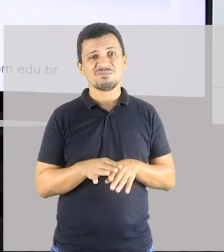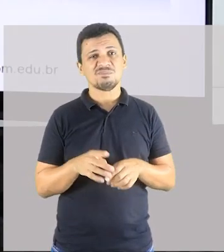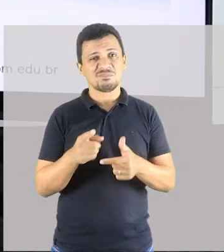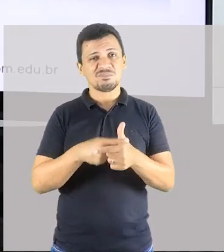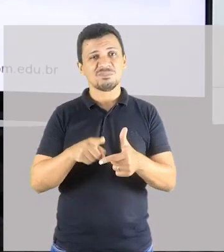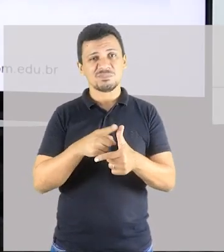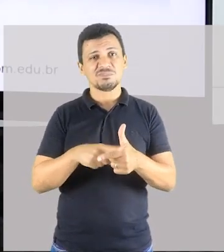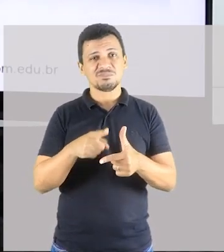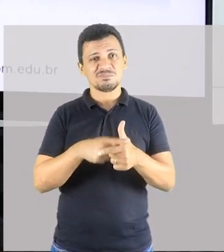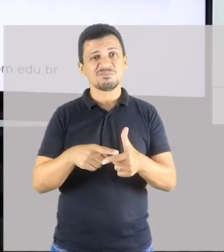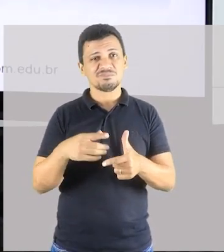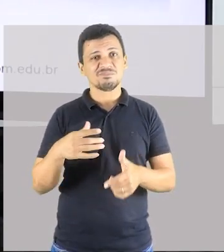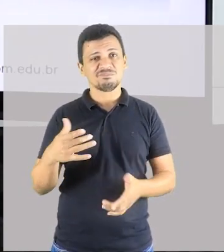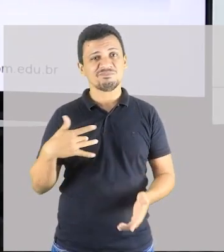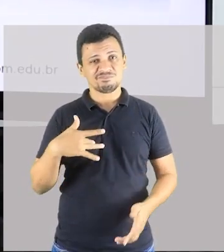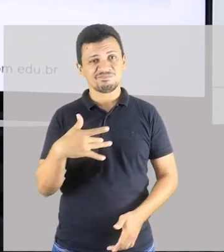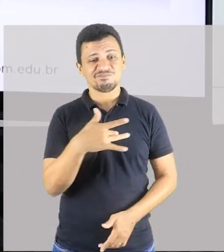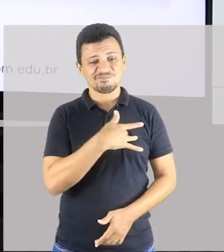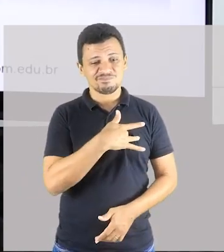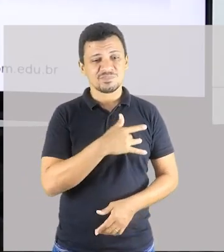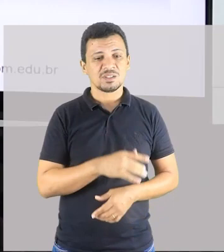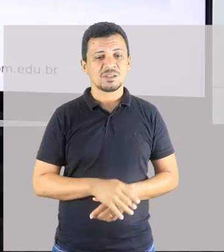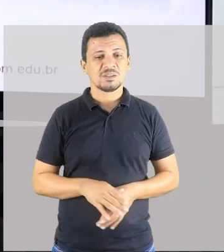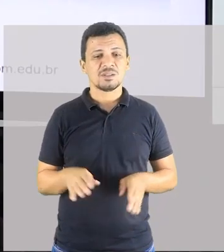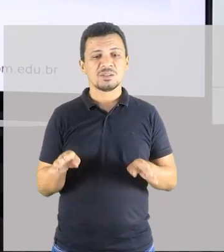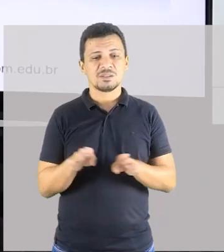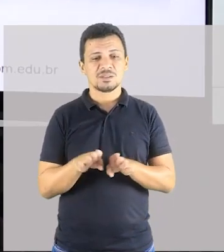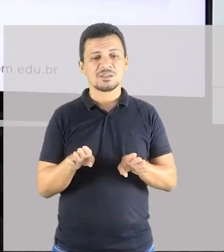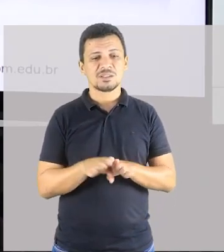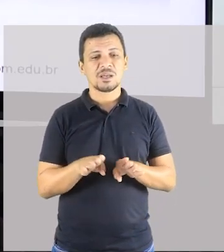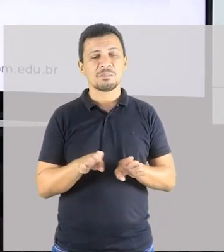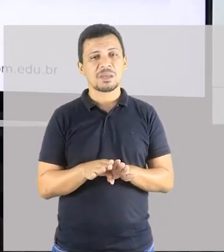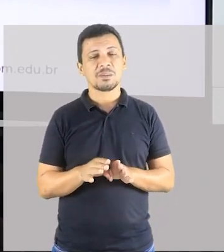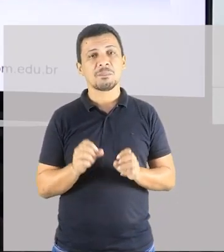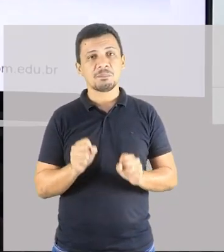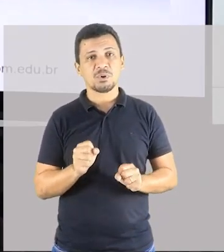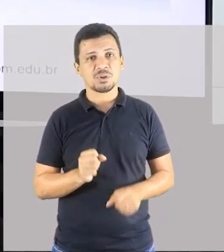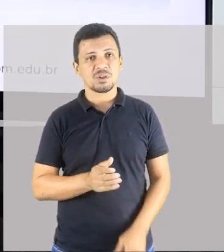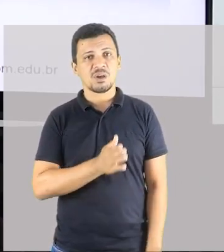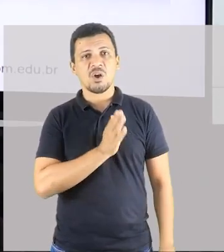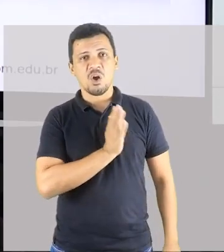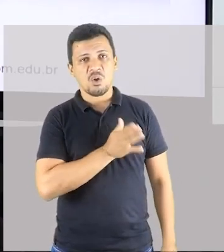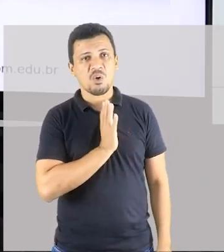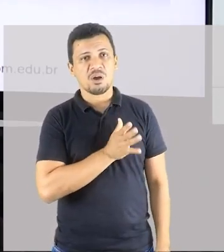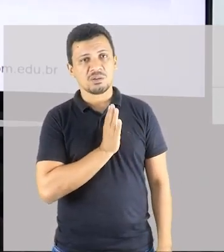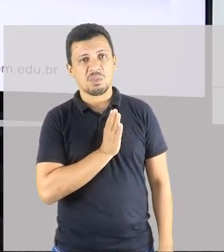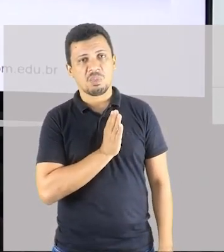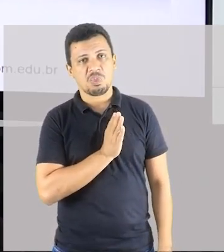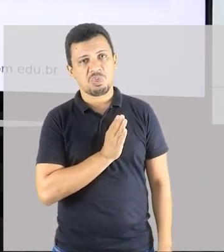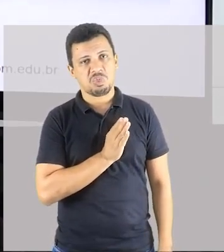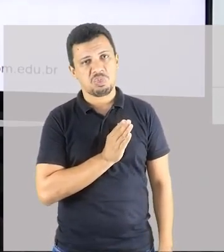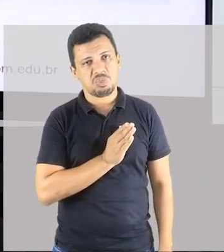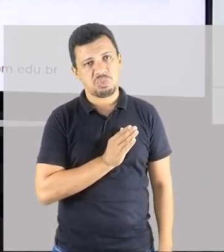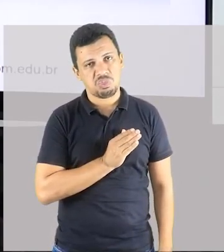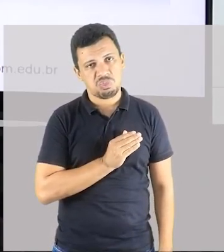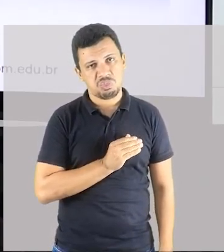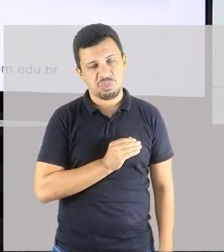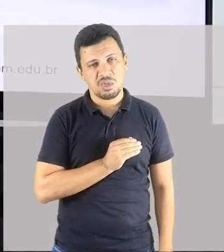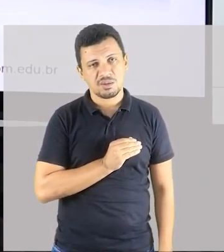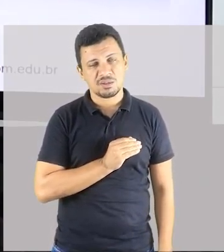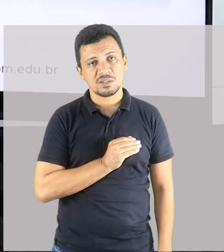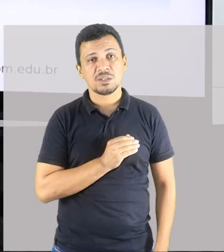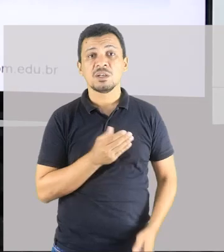gerado por essas substâncias, que vai poder ocasionar problemas de ataque cardíaco, porque no coração